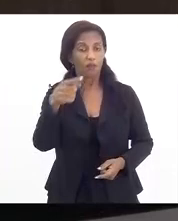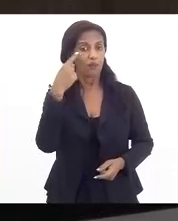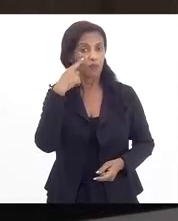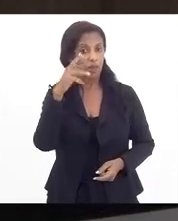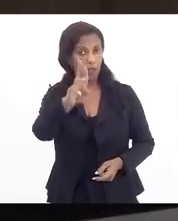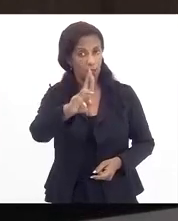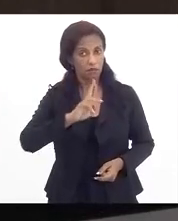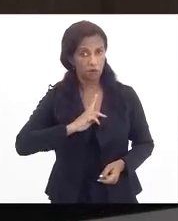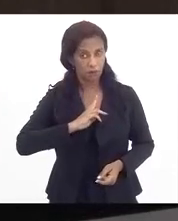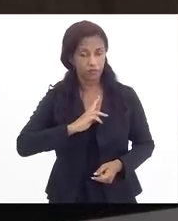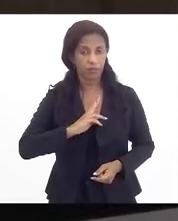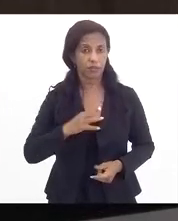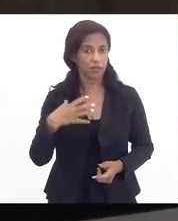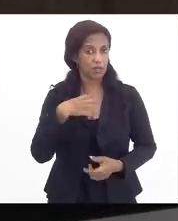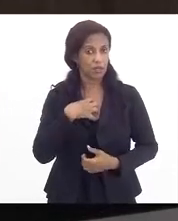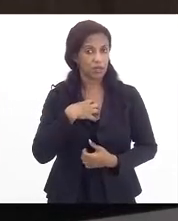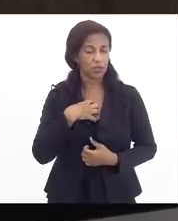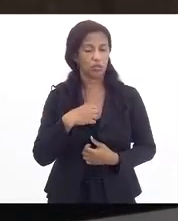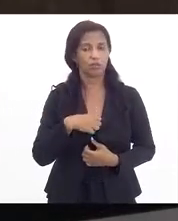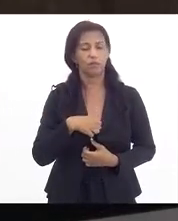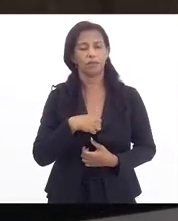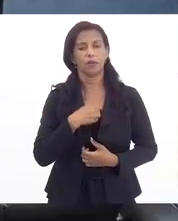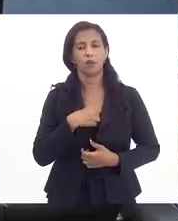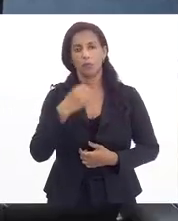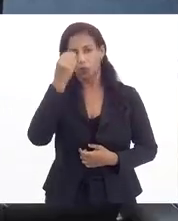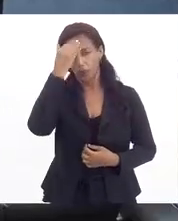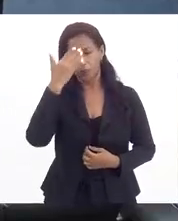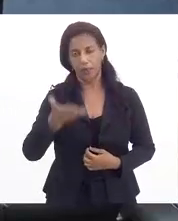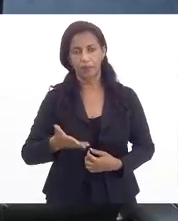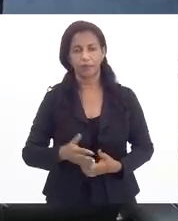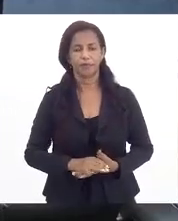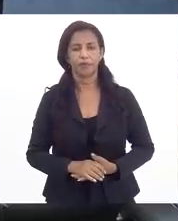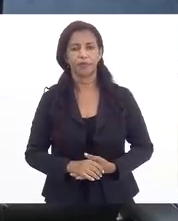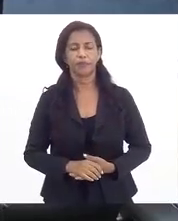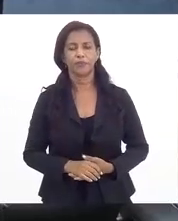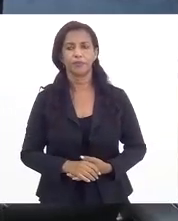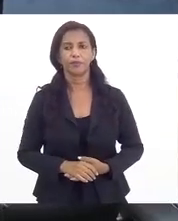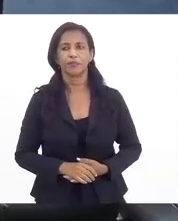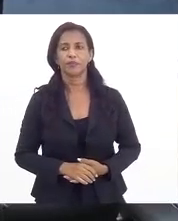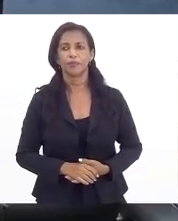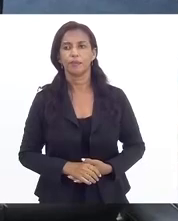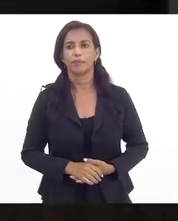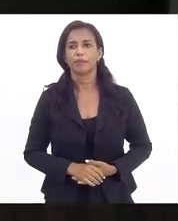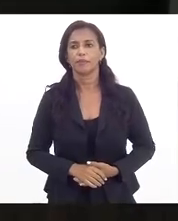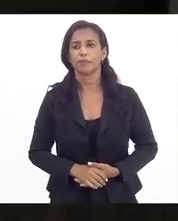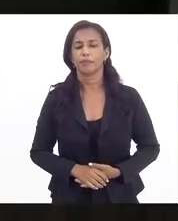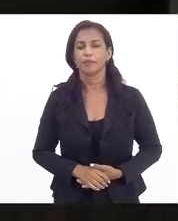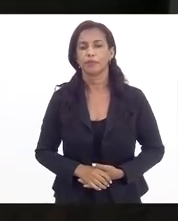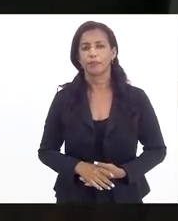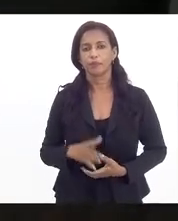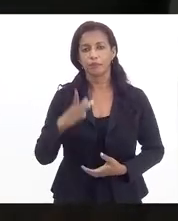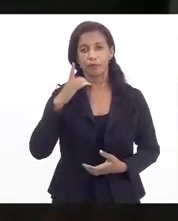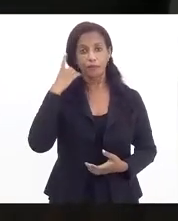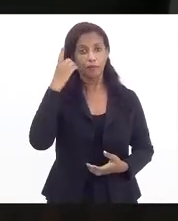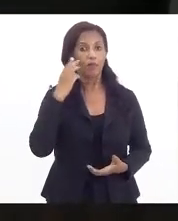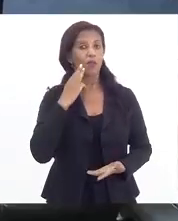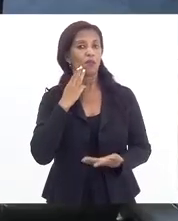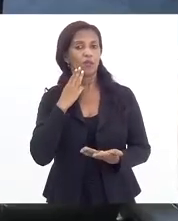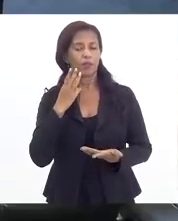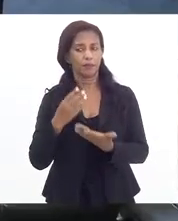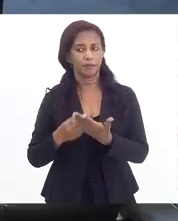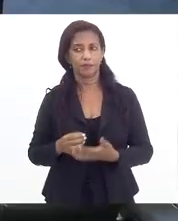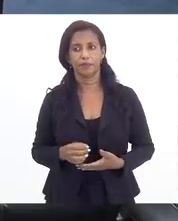governo nesse sentido muito obrigado é uma palavra Deputado waldeck